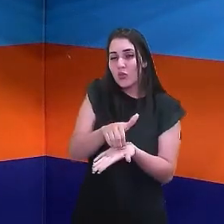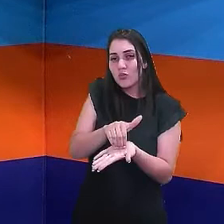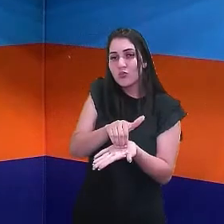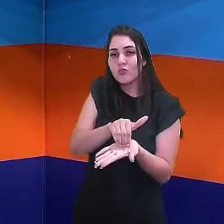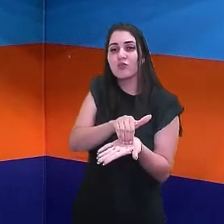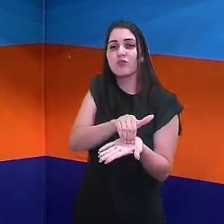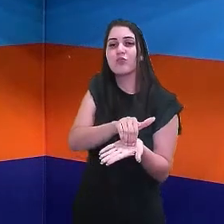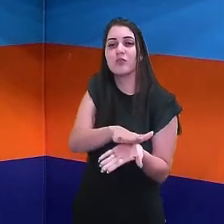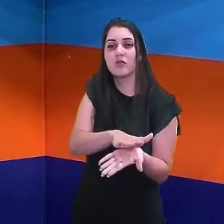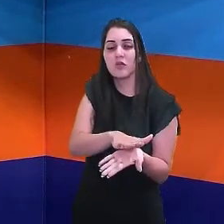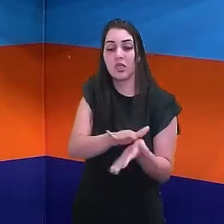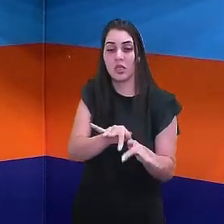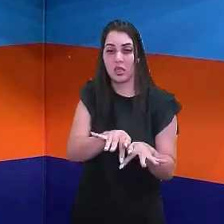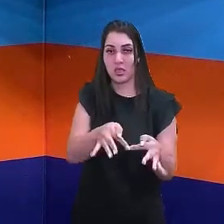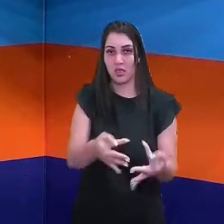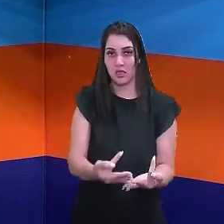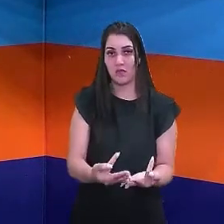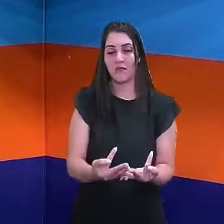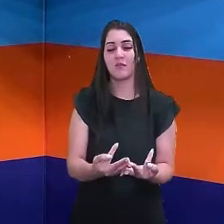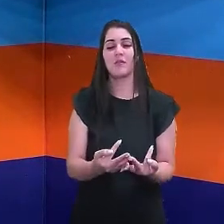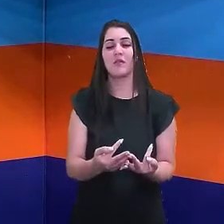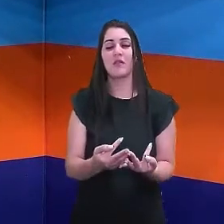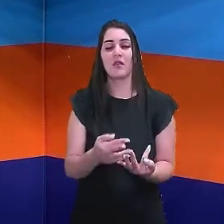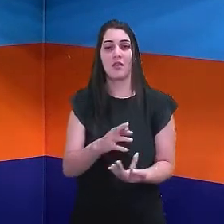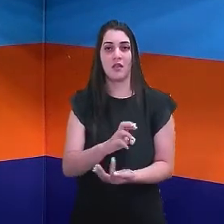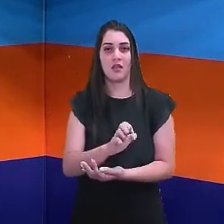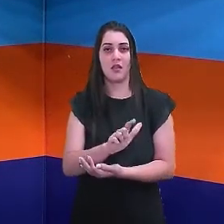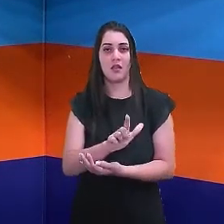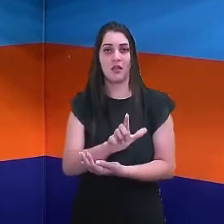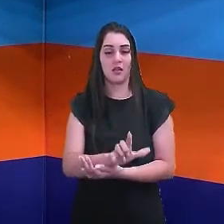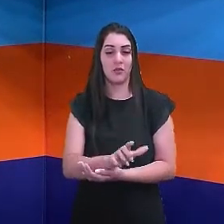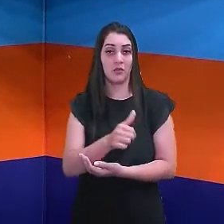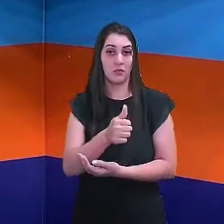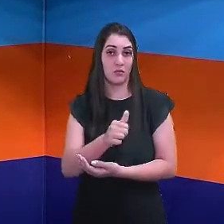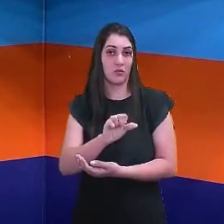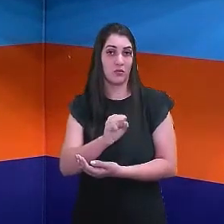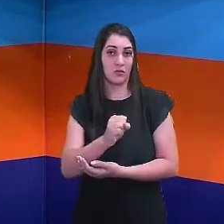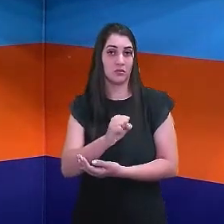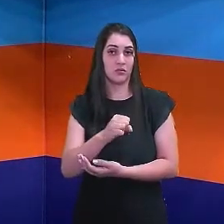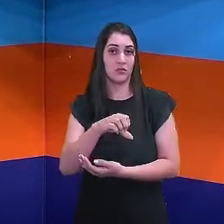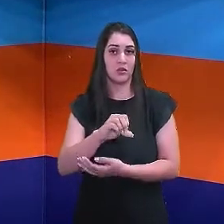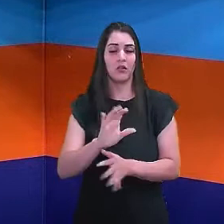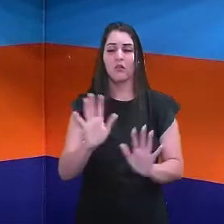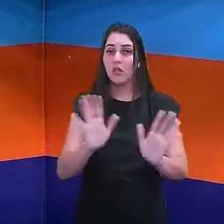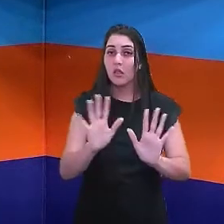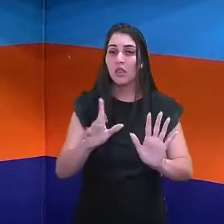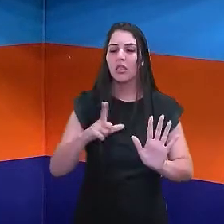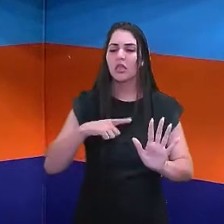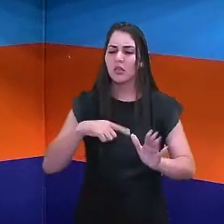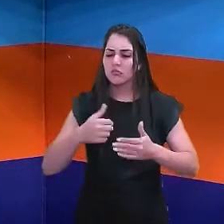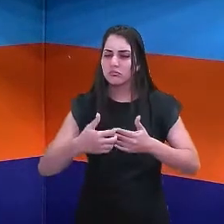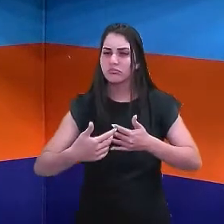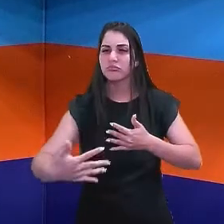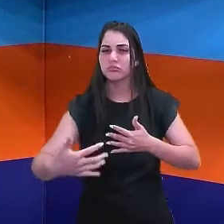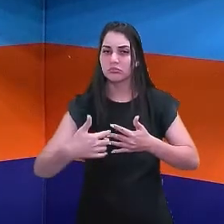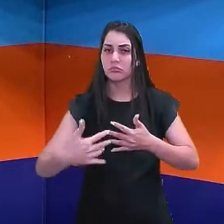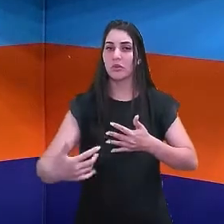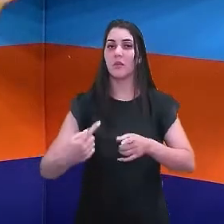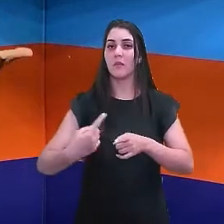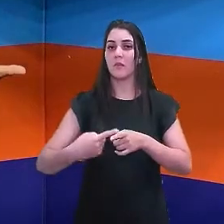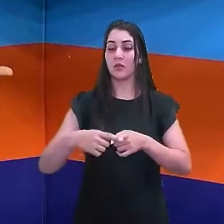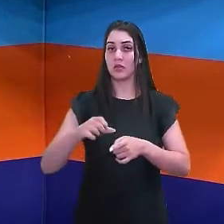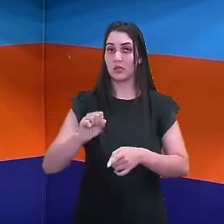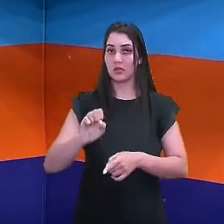família real em 1889, não. Ele vai ainda ter continuidade, porque se hoje